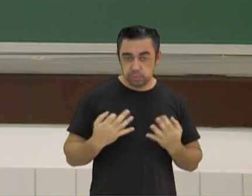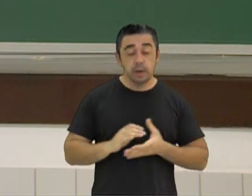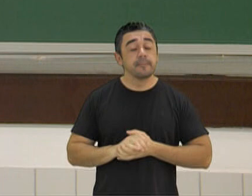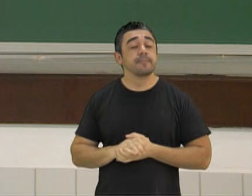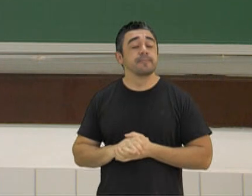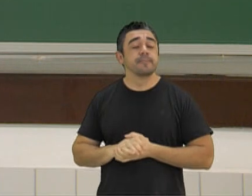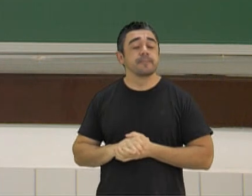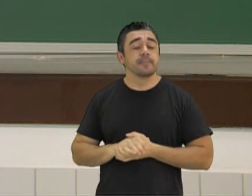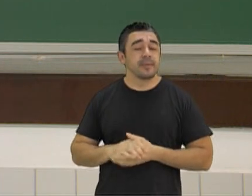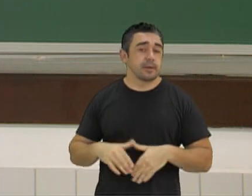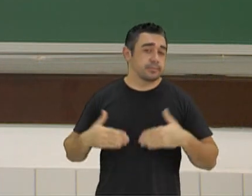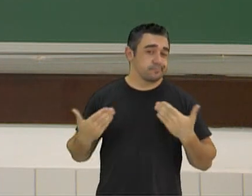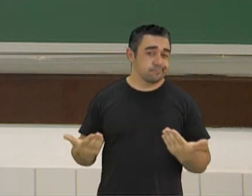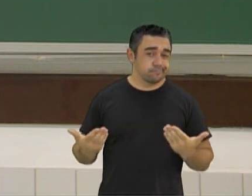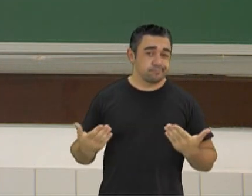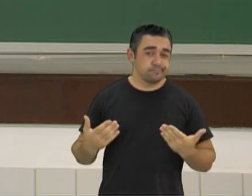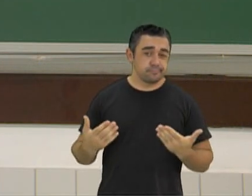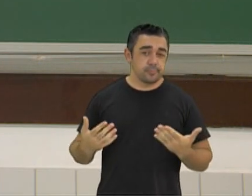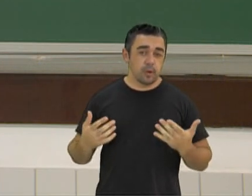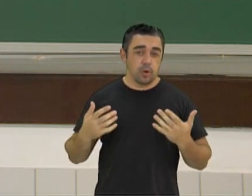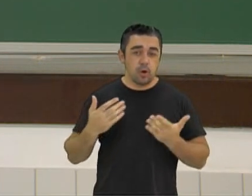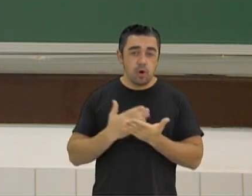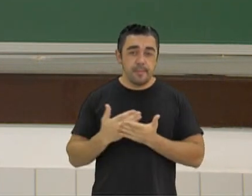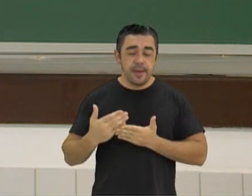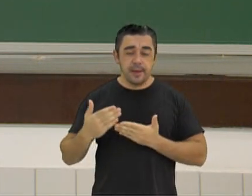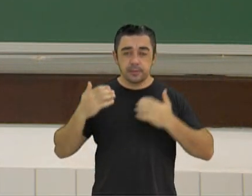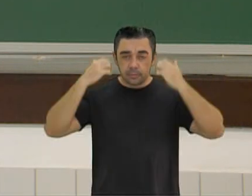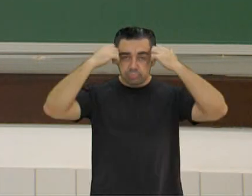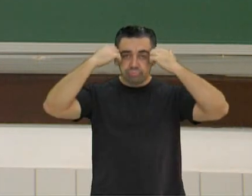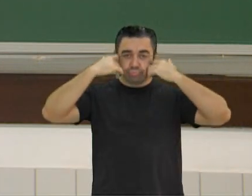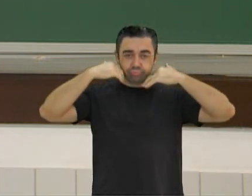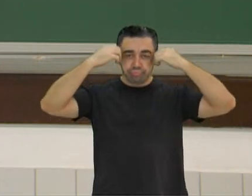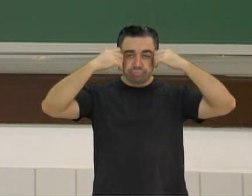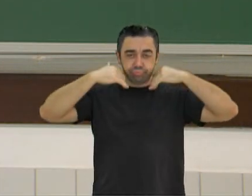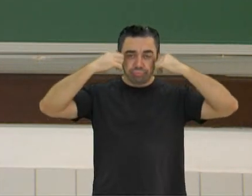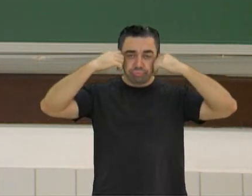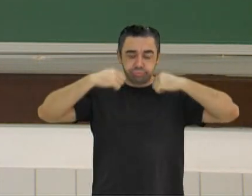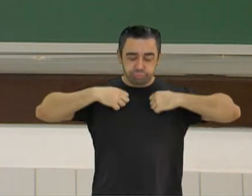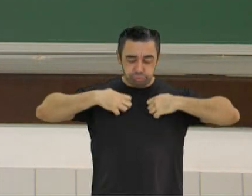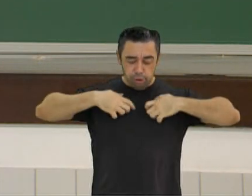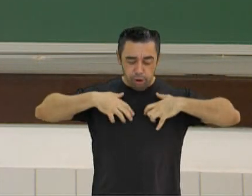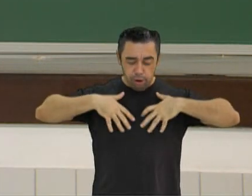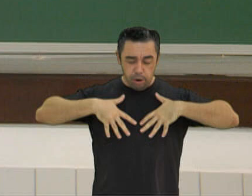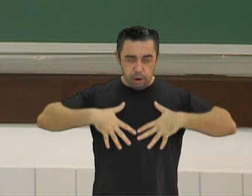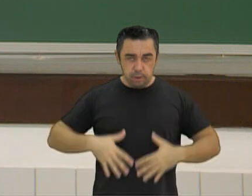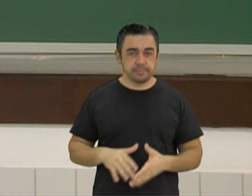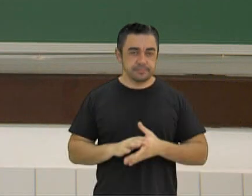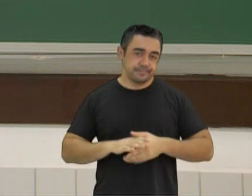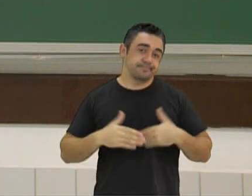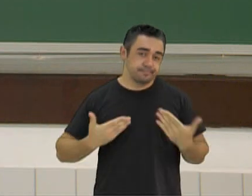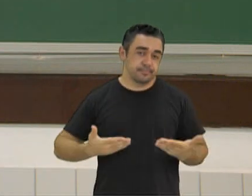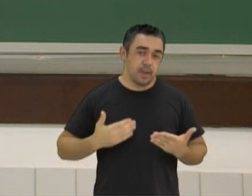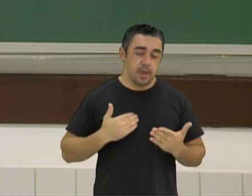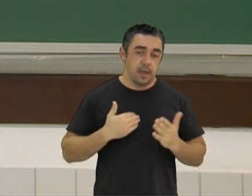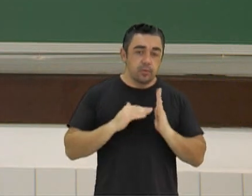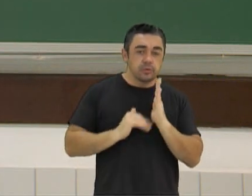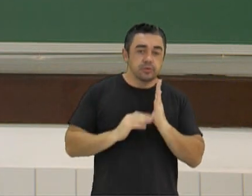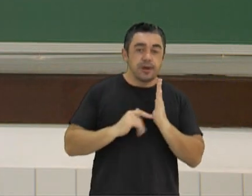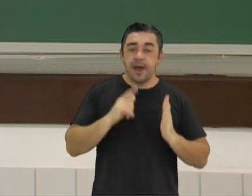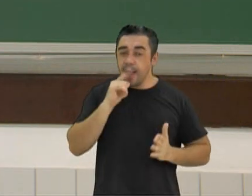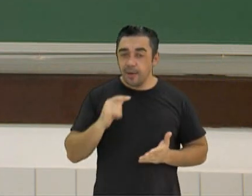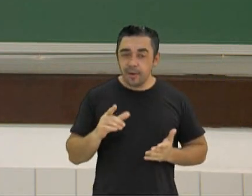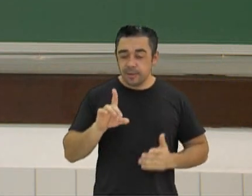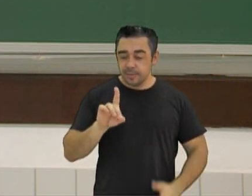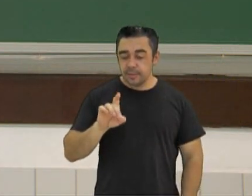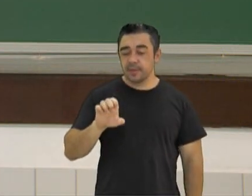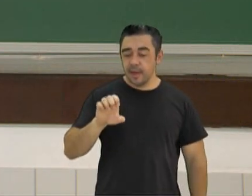galera, eu fico assim desidratado. Eu começo a perder água da torta direita, né? Então, assim, desidratar